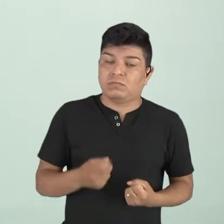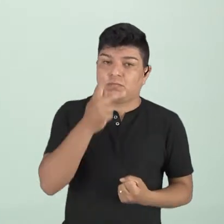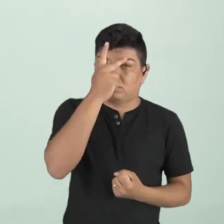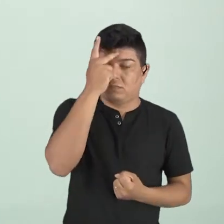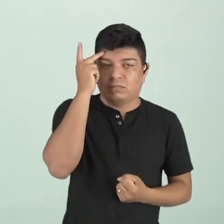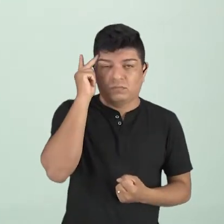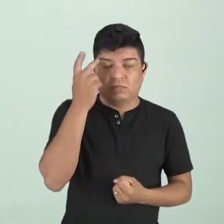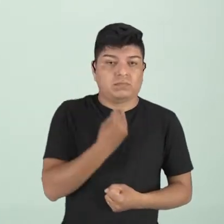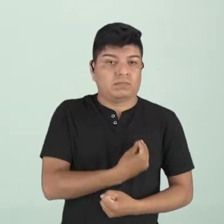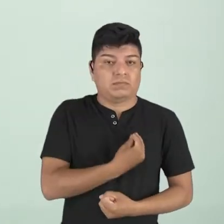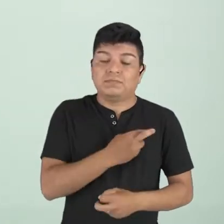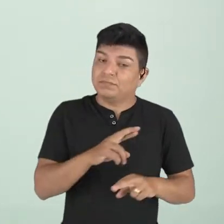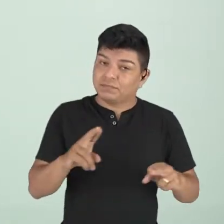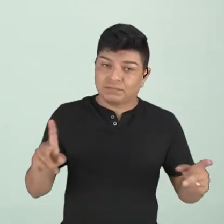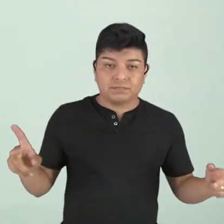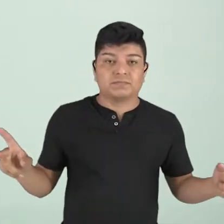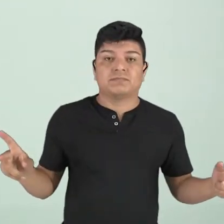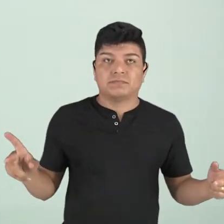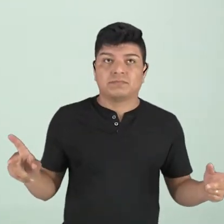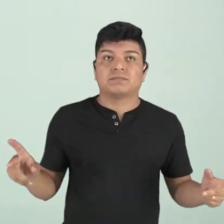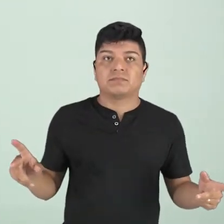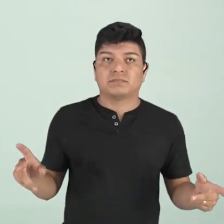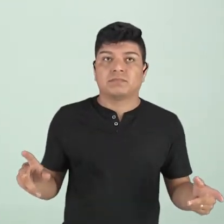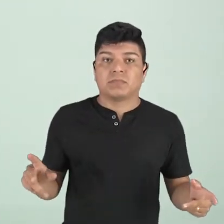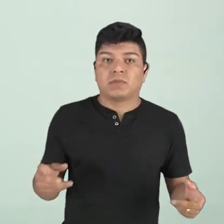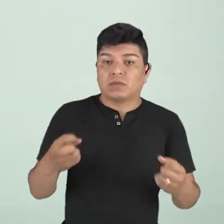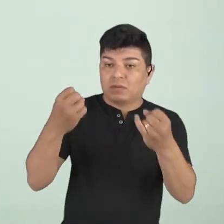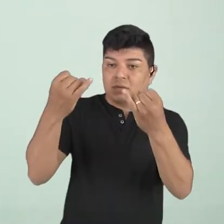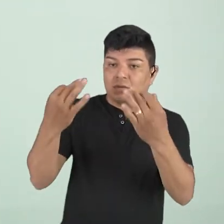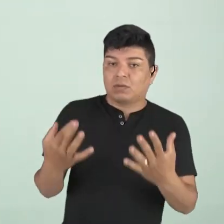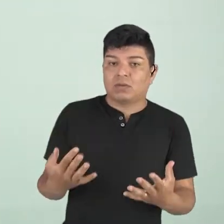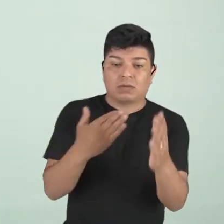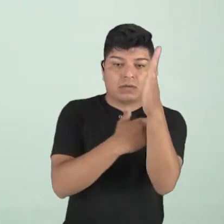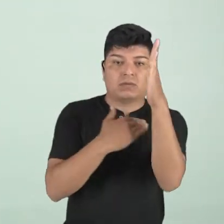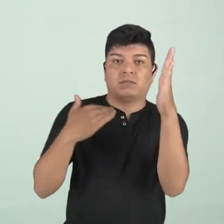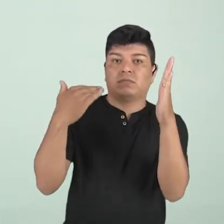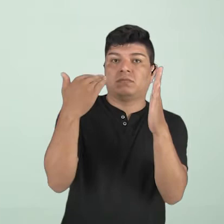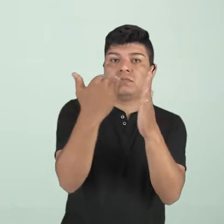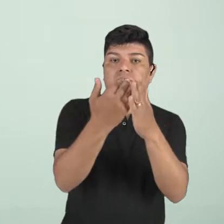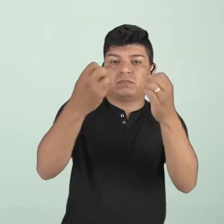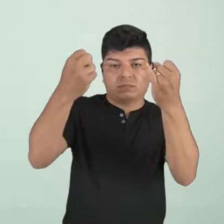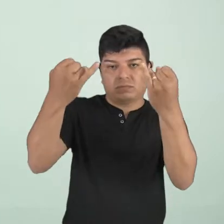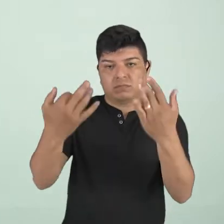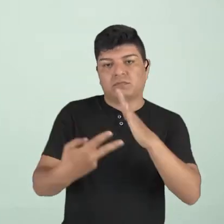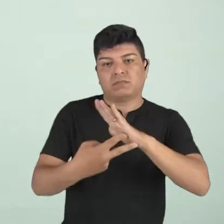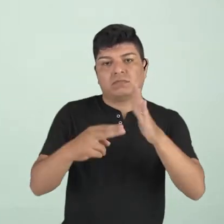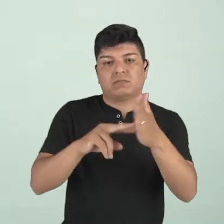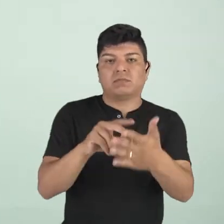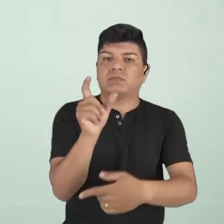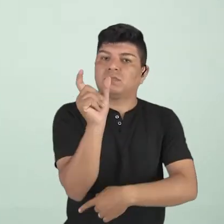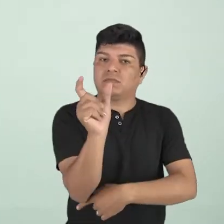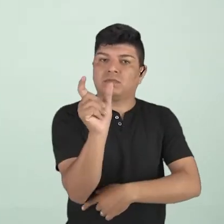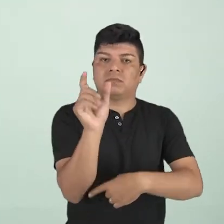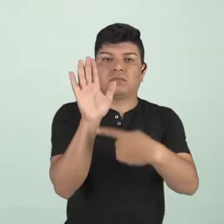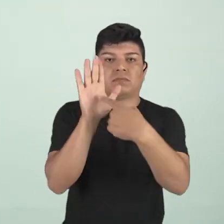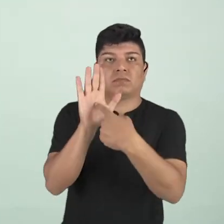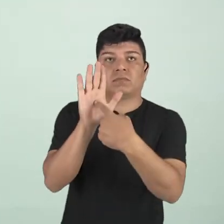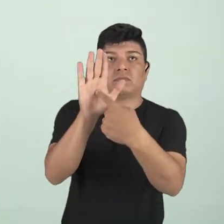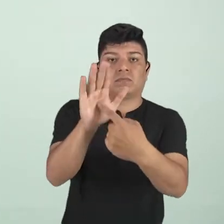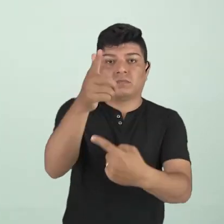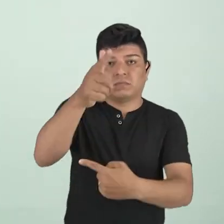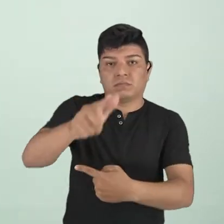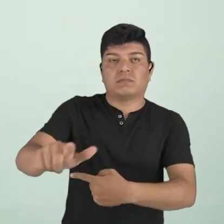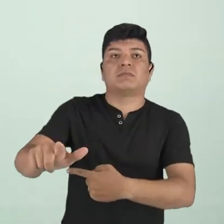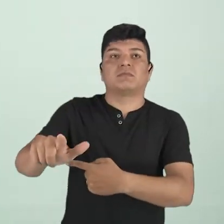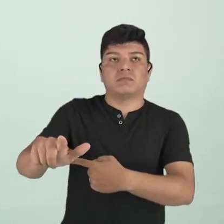e conviver com a diferença. Então, quando a gente fala transcendente, a gente já explicou o significado dessa palavra, inclusive colocamos de